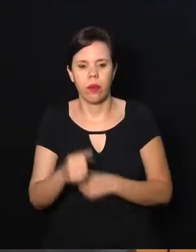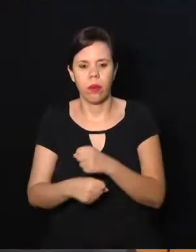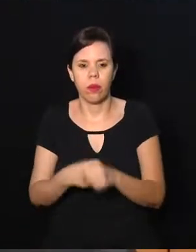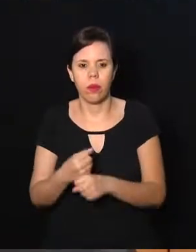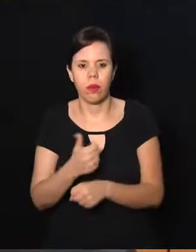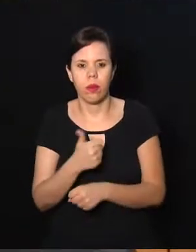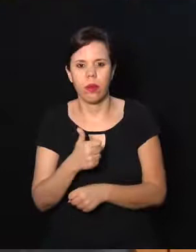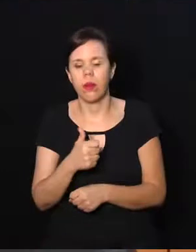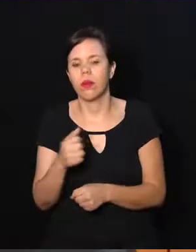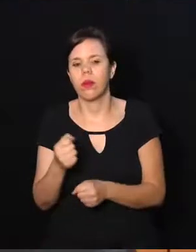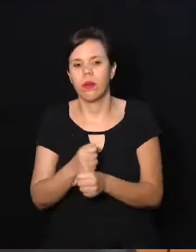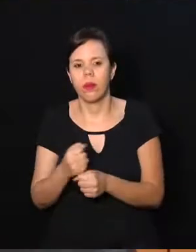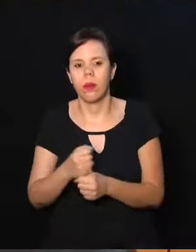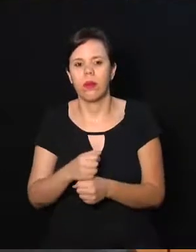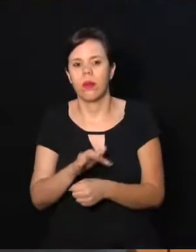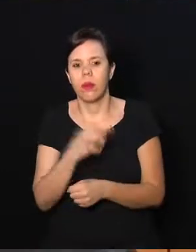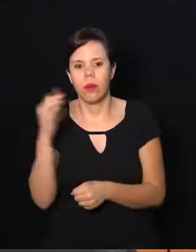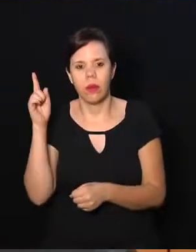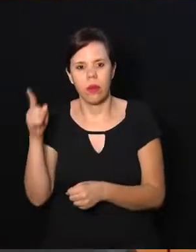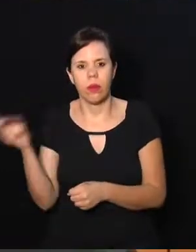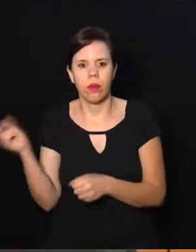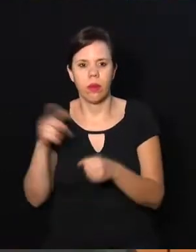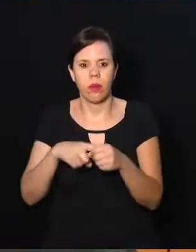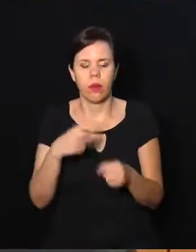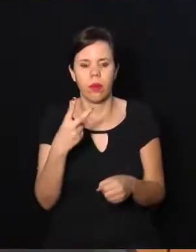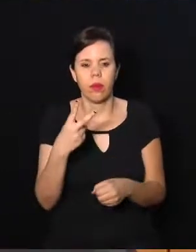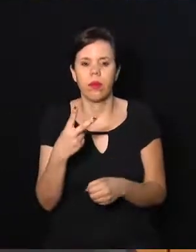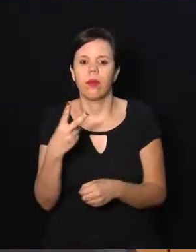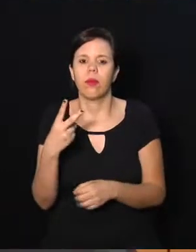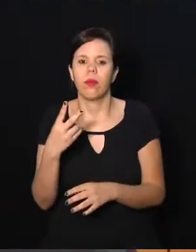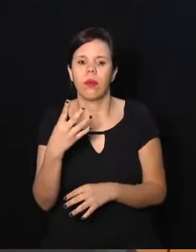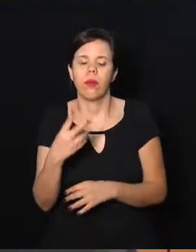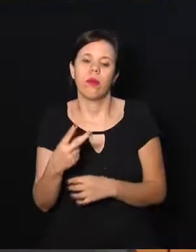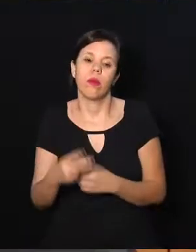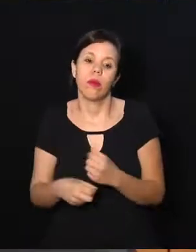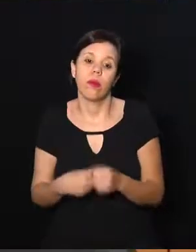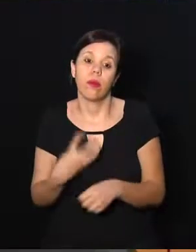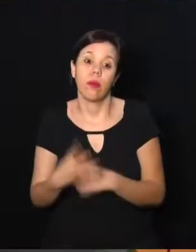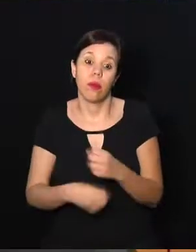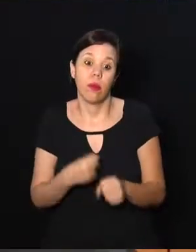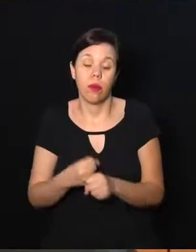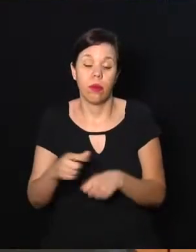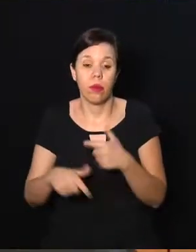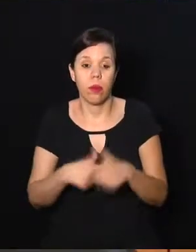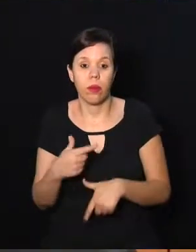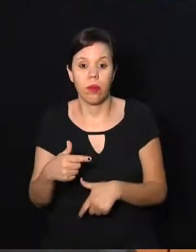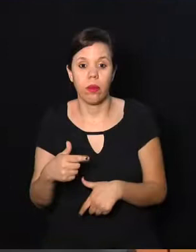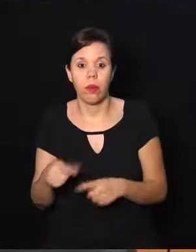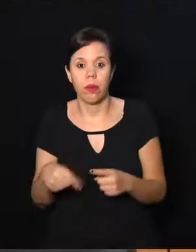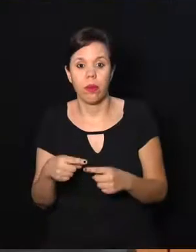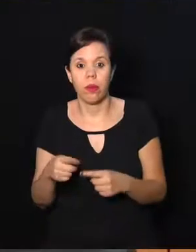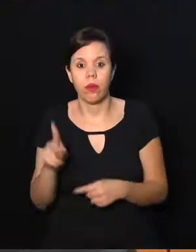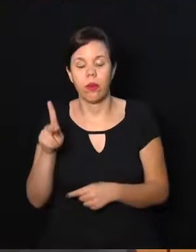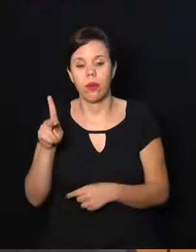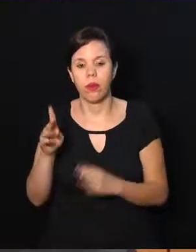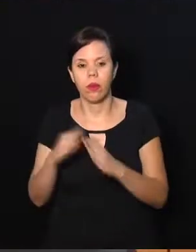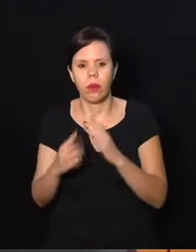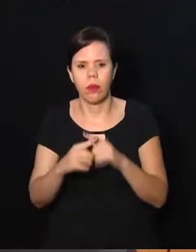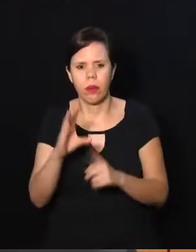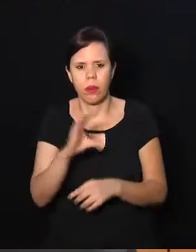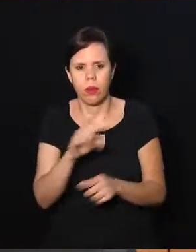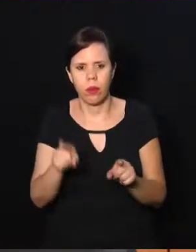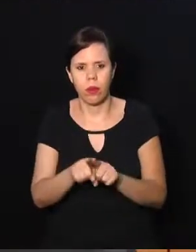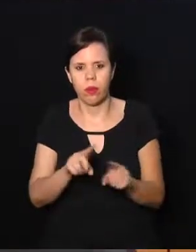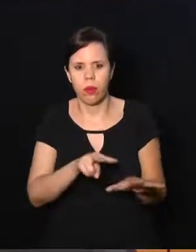2 meses, e durante 4 anos eu fui pároco, e no meu ministério eu, além de ser pároco e ter a paróquia,